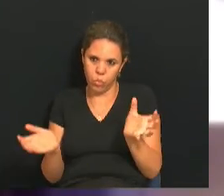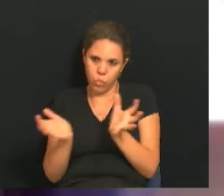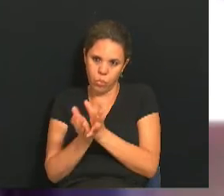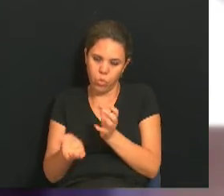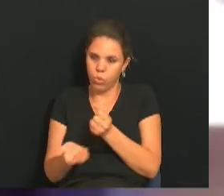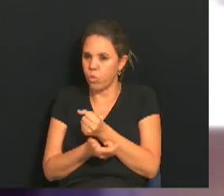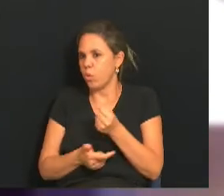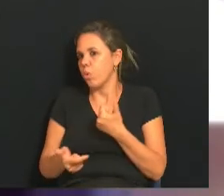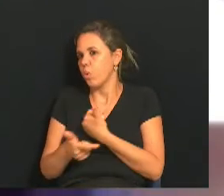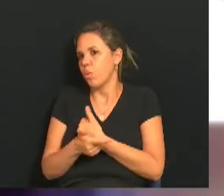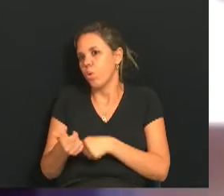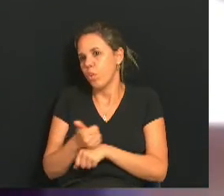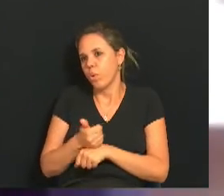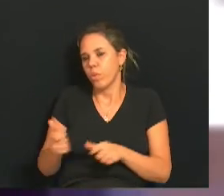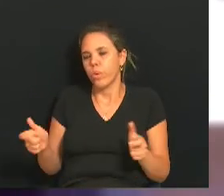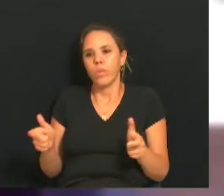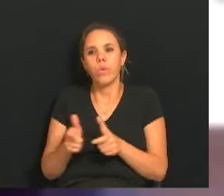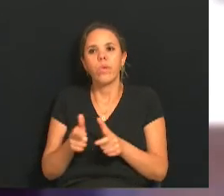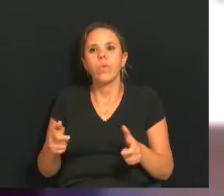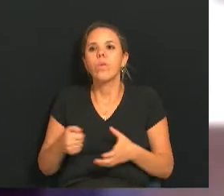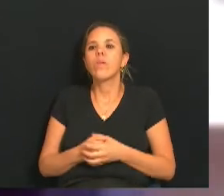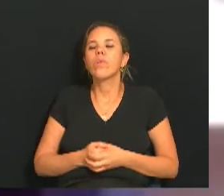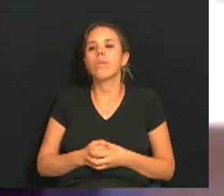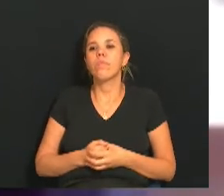menor. Tá?